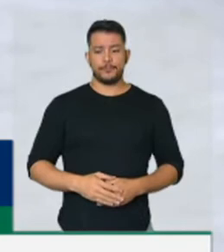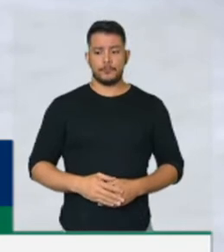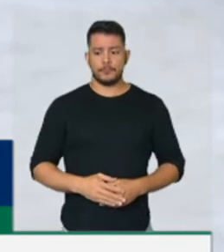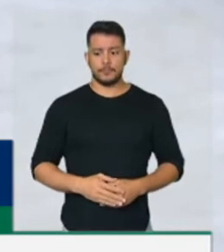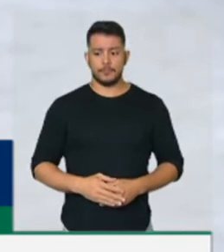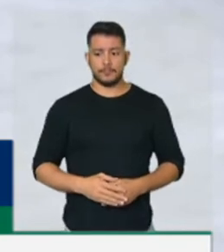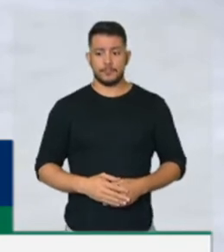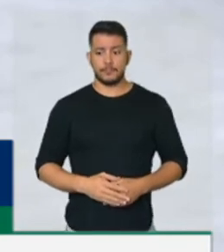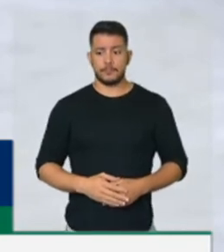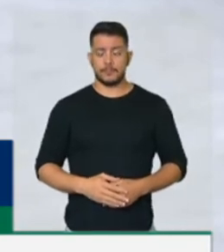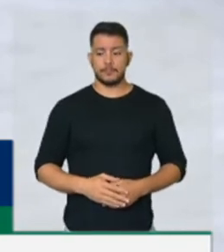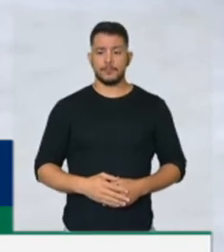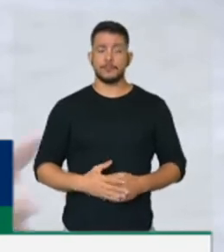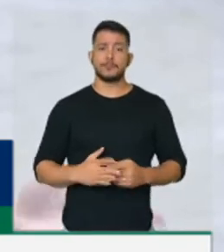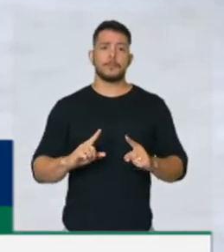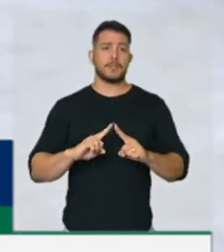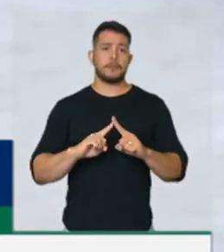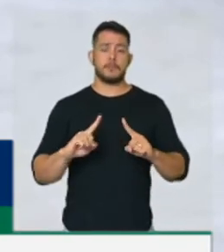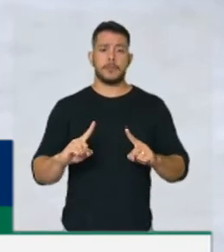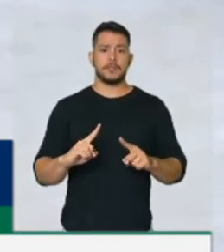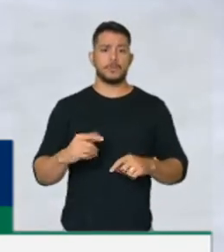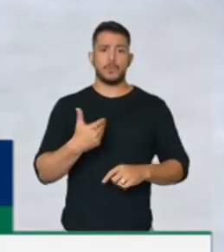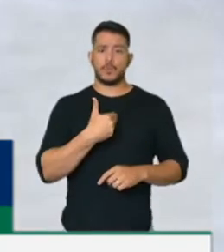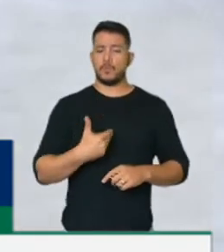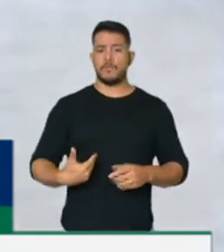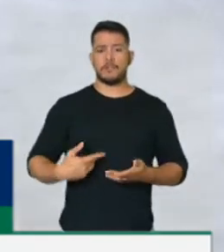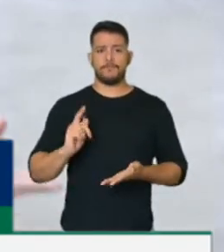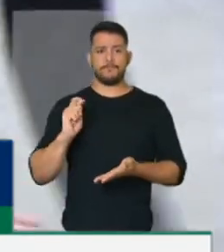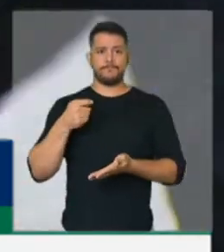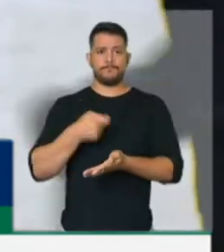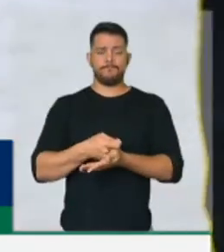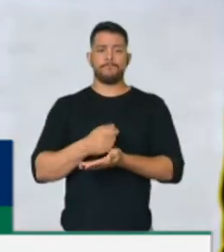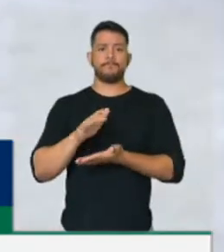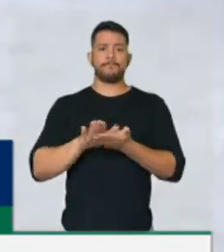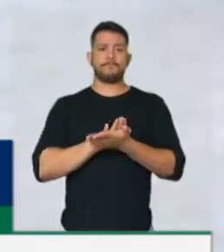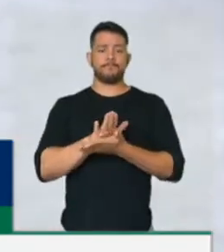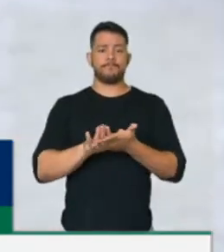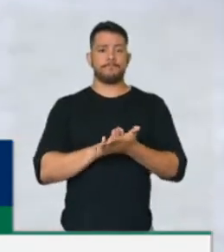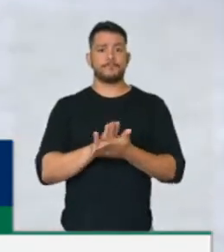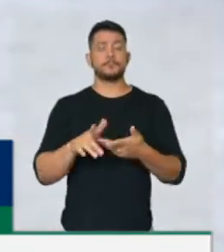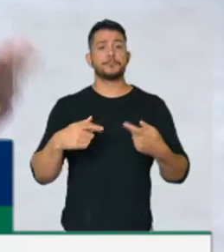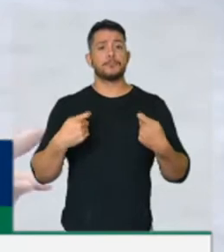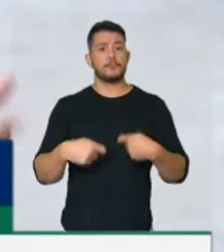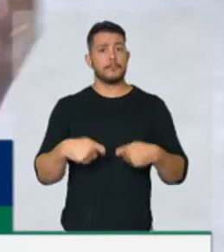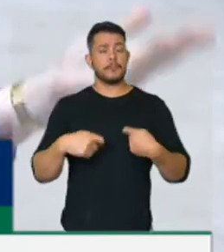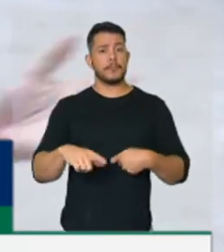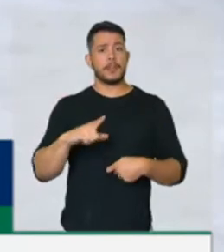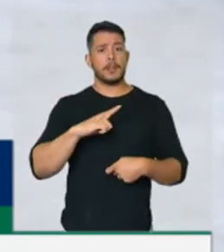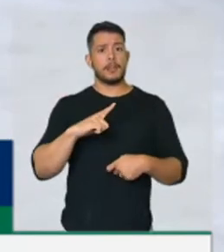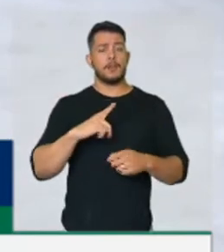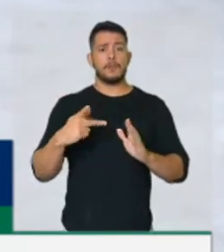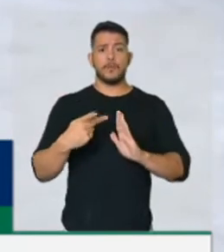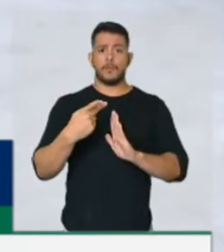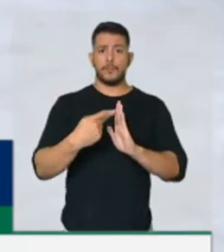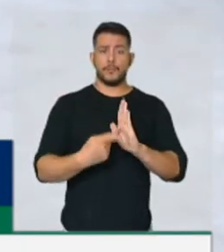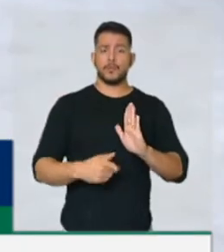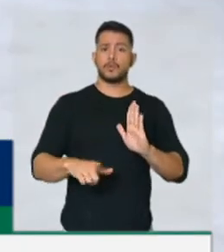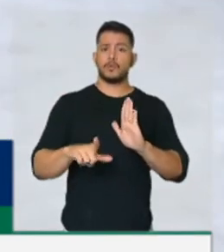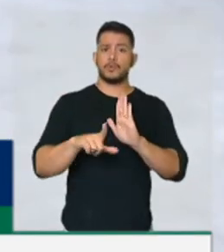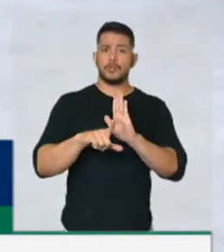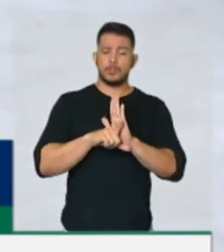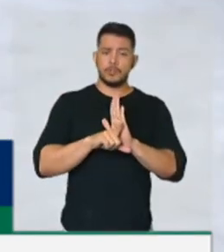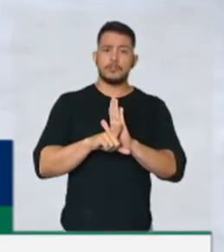o repasse necessário. Precisava inicialmente se mandar um projeto de lei do Executivo para a